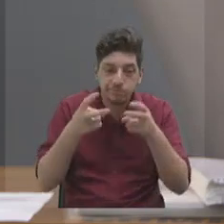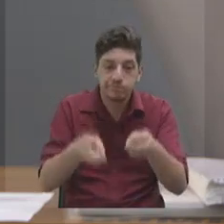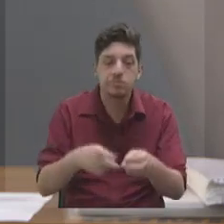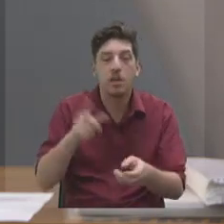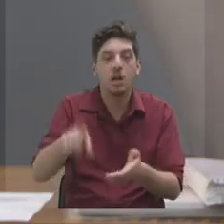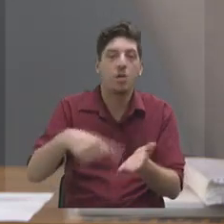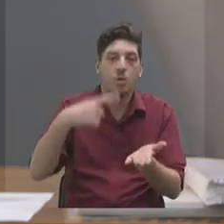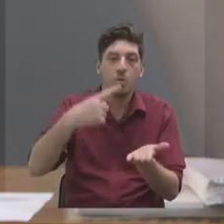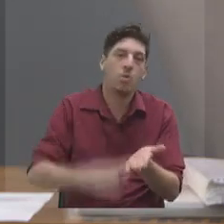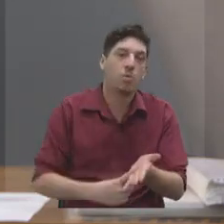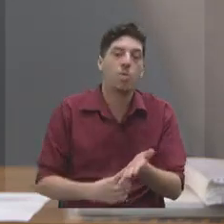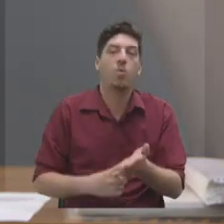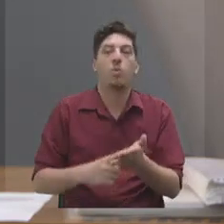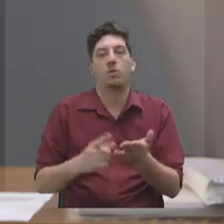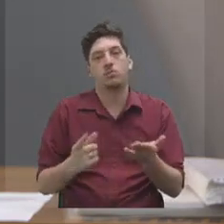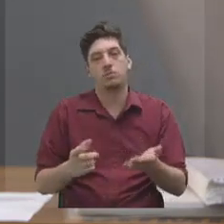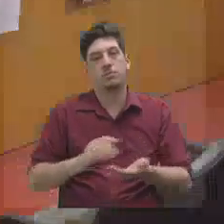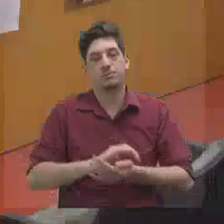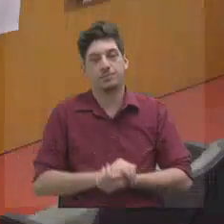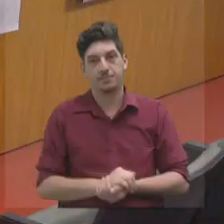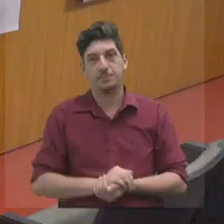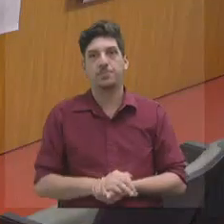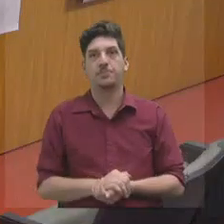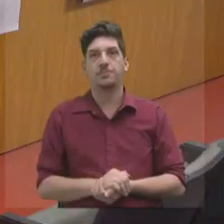quando ele vier a ser firmado